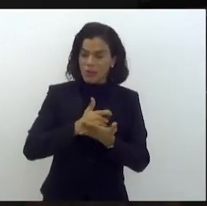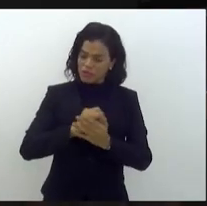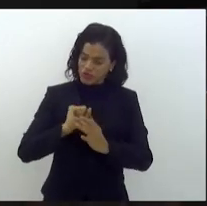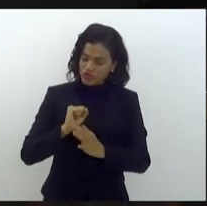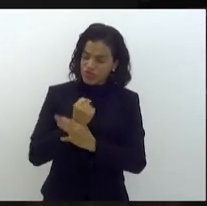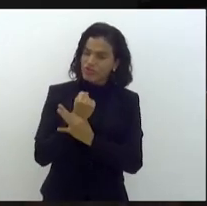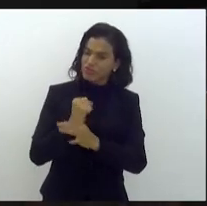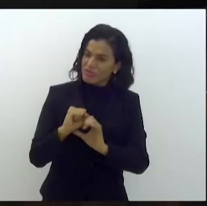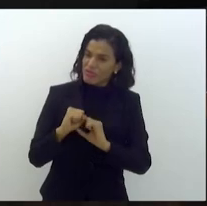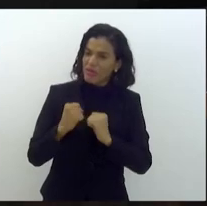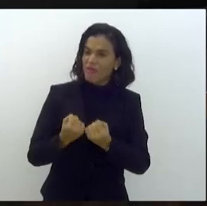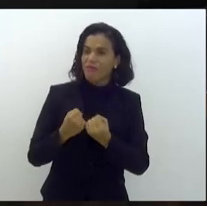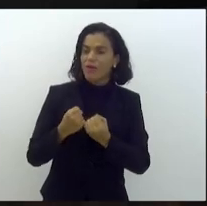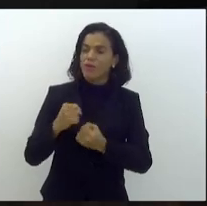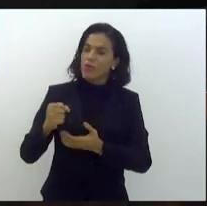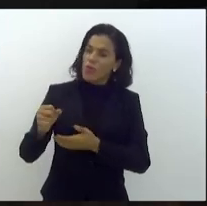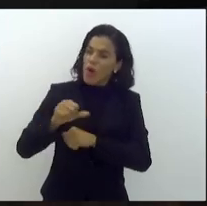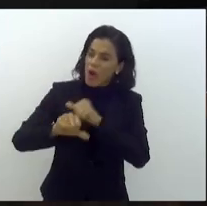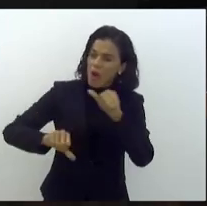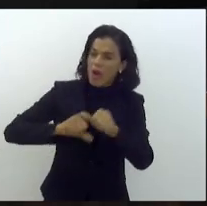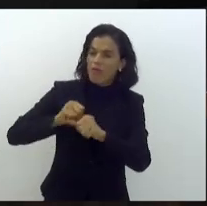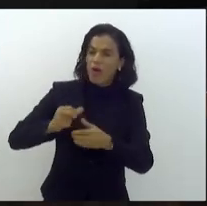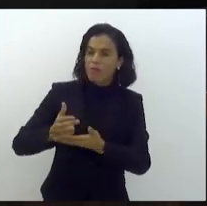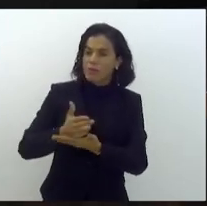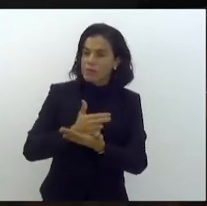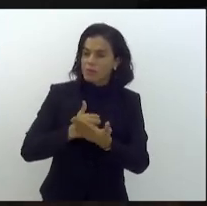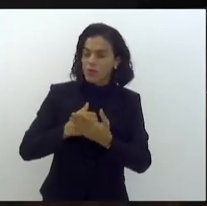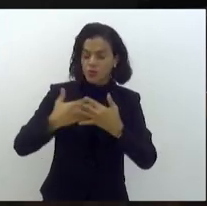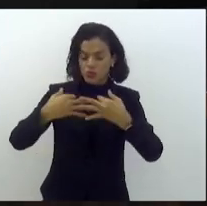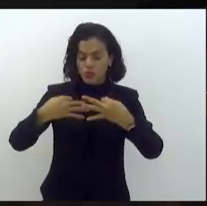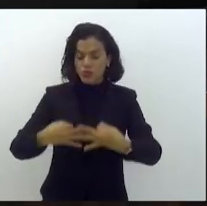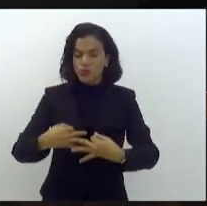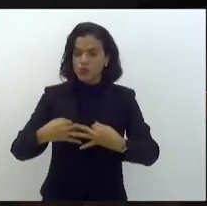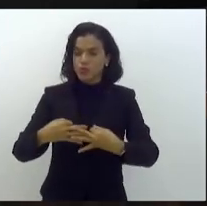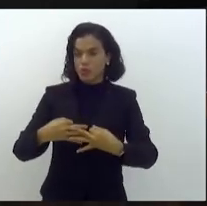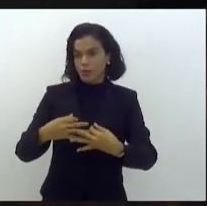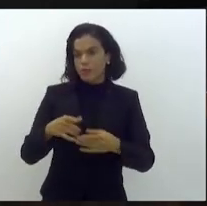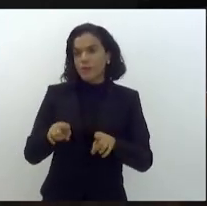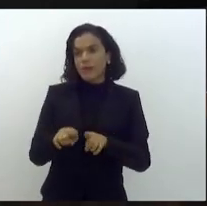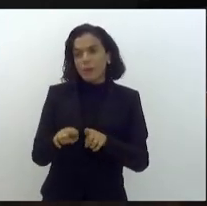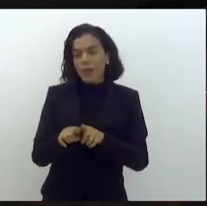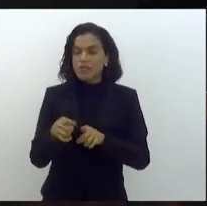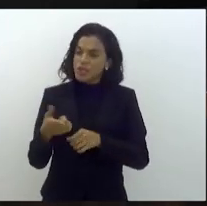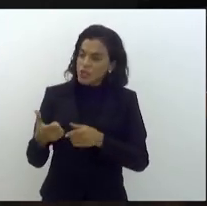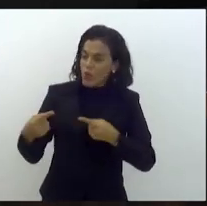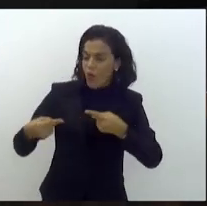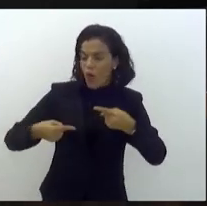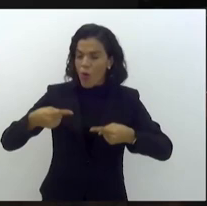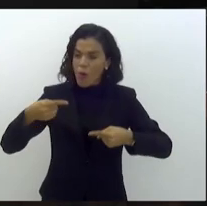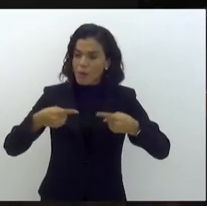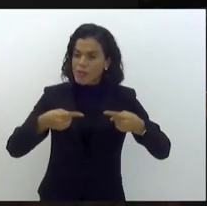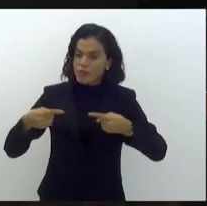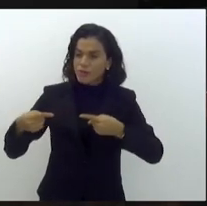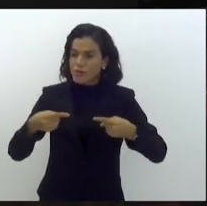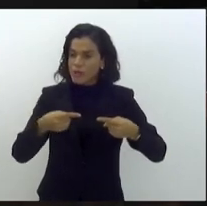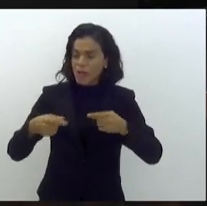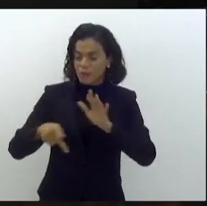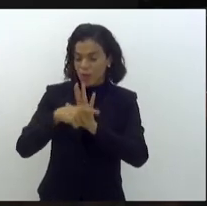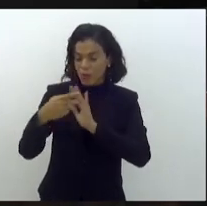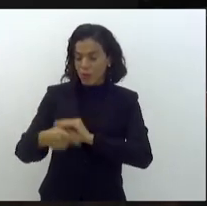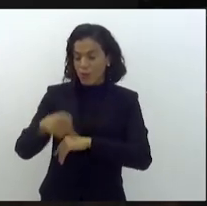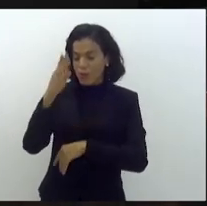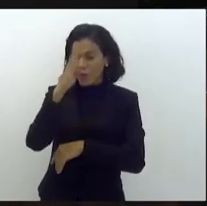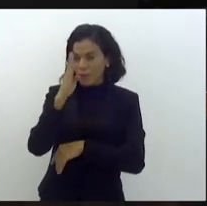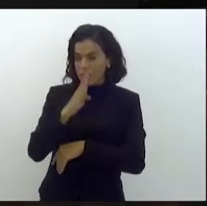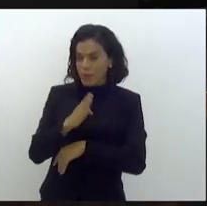reforma justa que atinja todos os setores da sociedade que a gente atrai a competitividade para o nosso país e que a gente